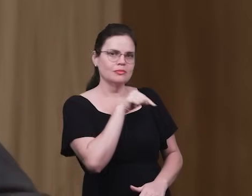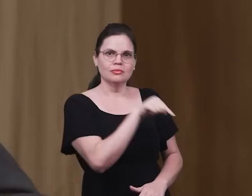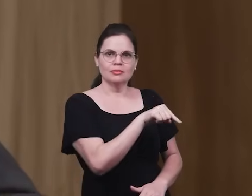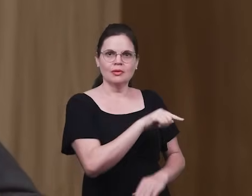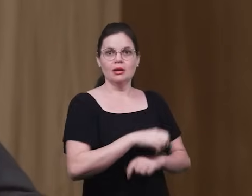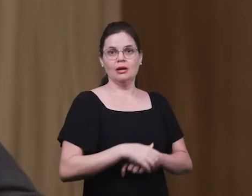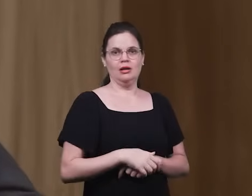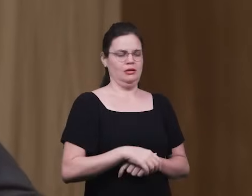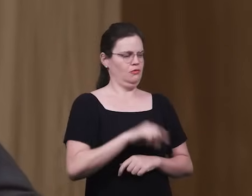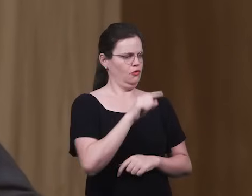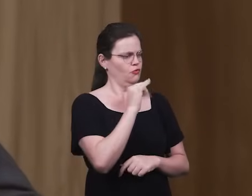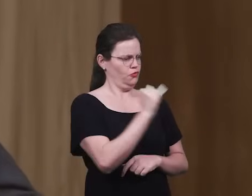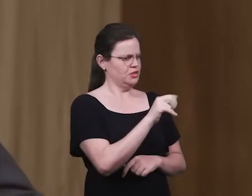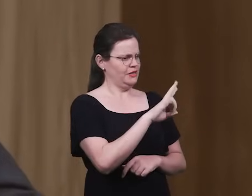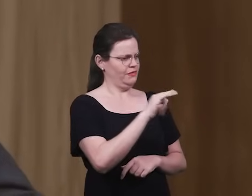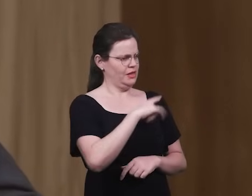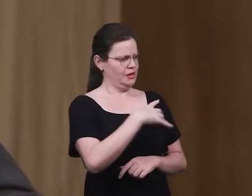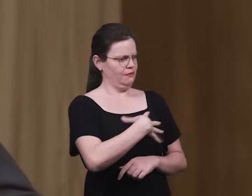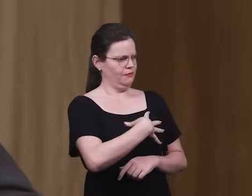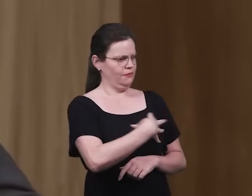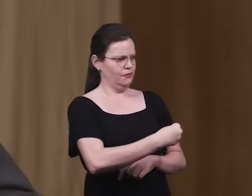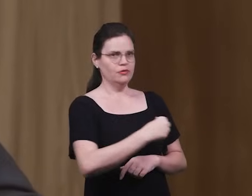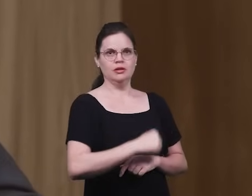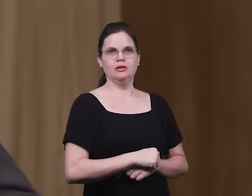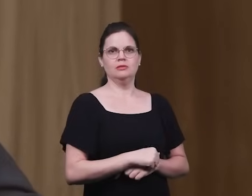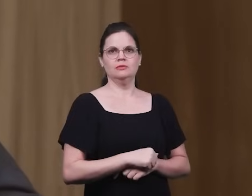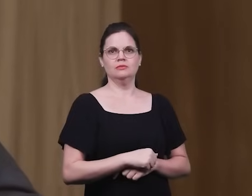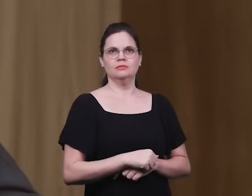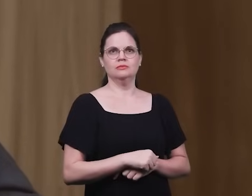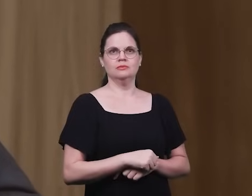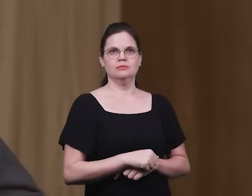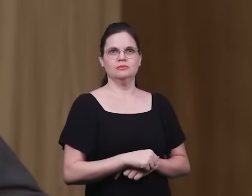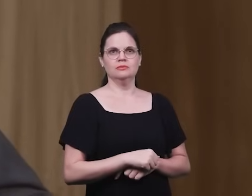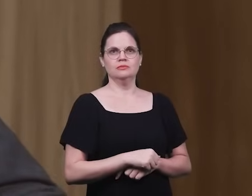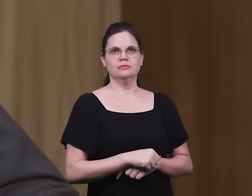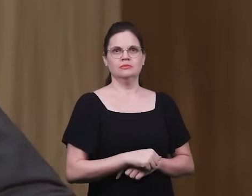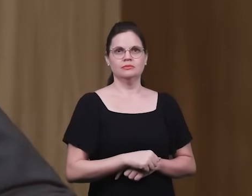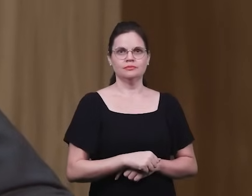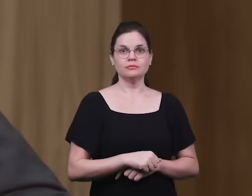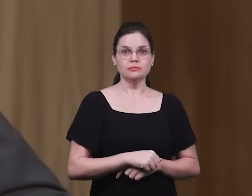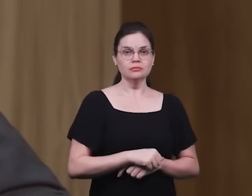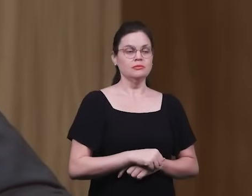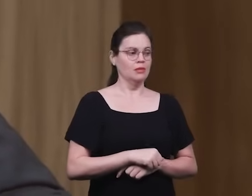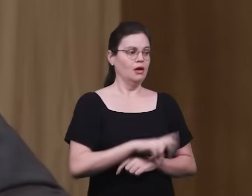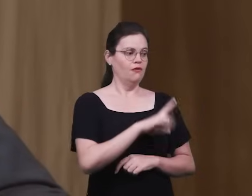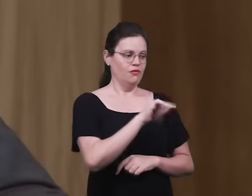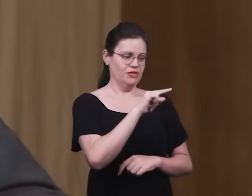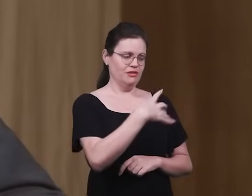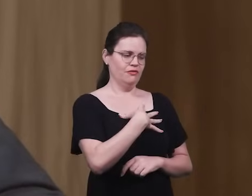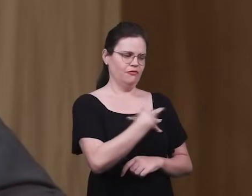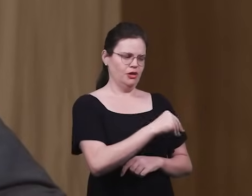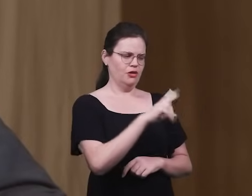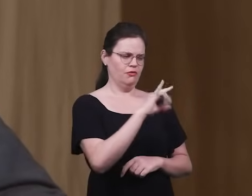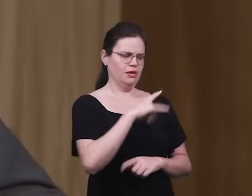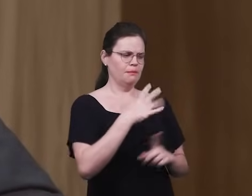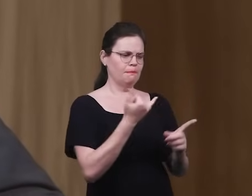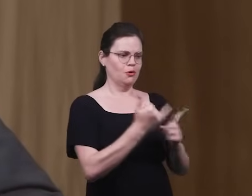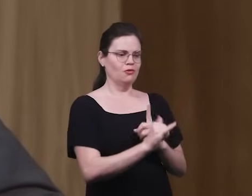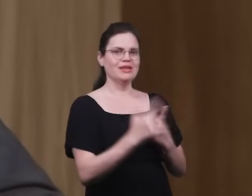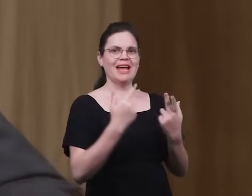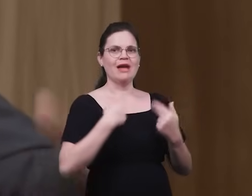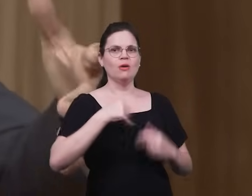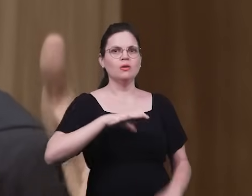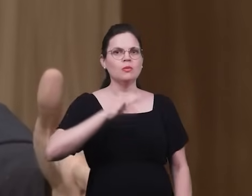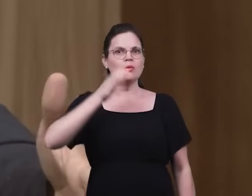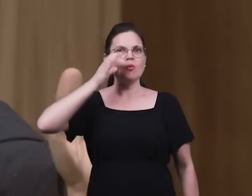incenso o Anjo aparece para ele Deus ia quebrar agora o silêncio Deus ia mandar um profeta que ia inclusive anunciar a